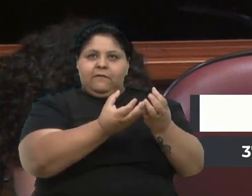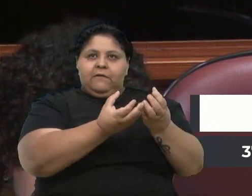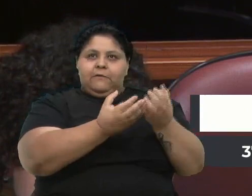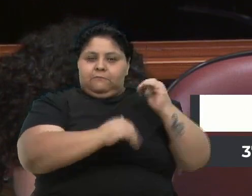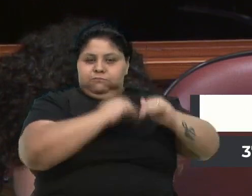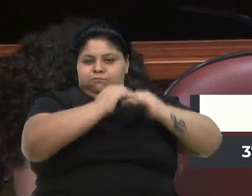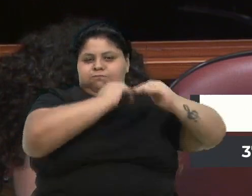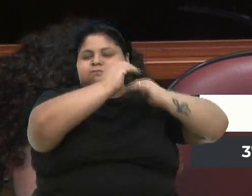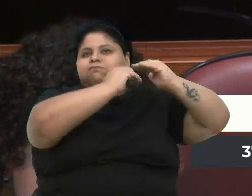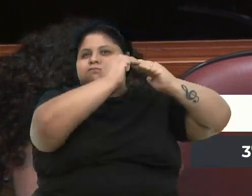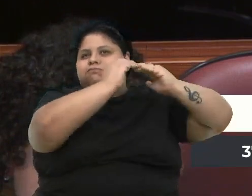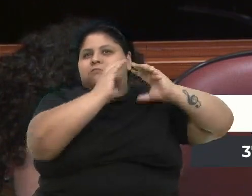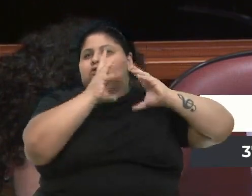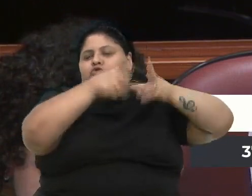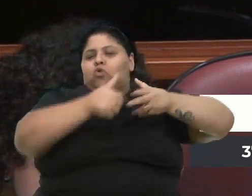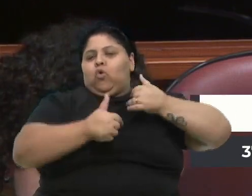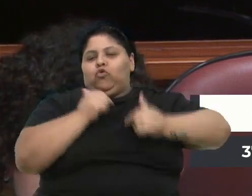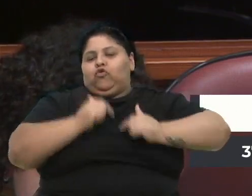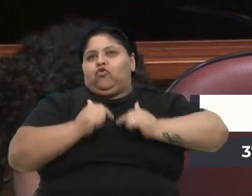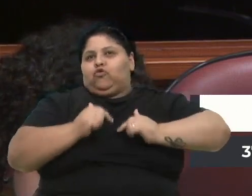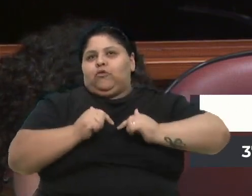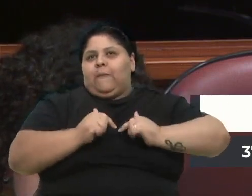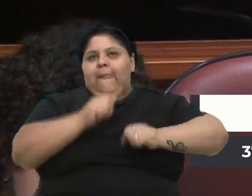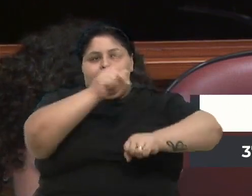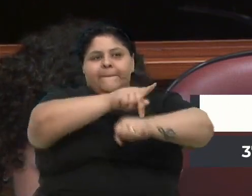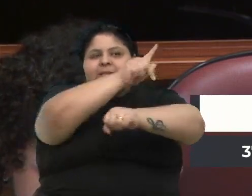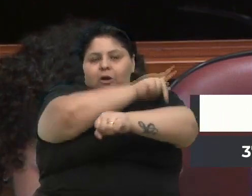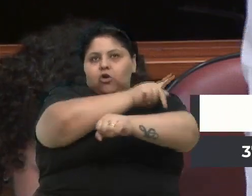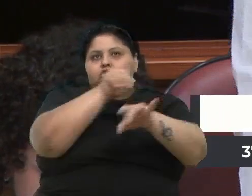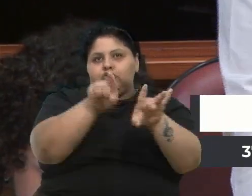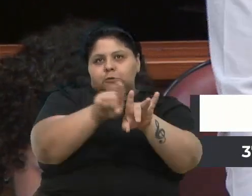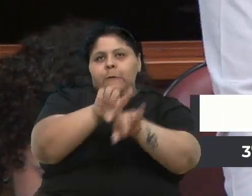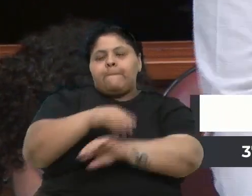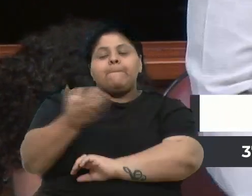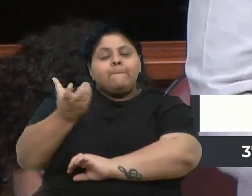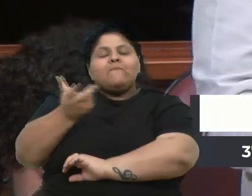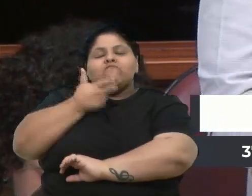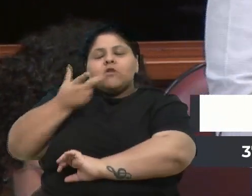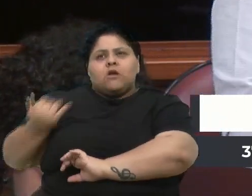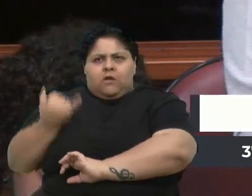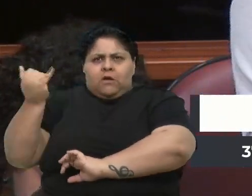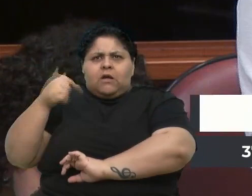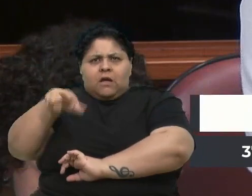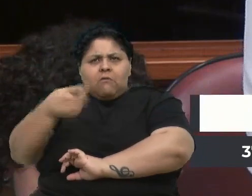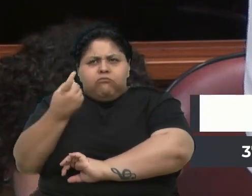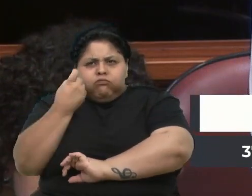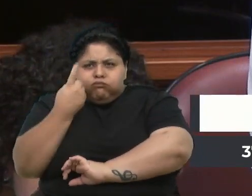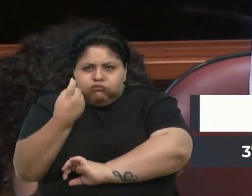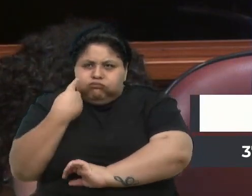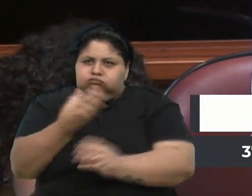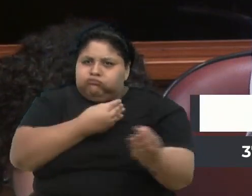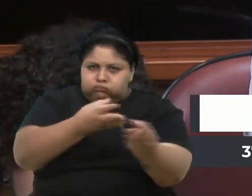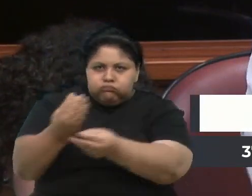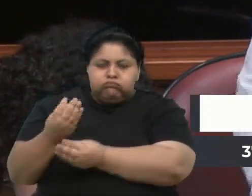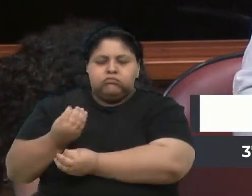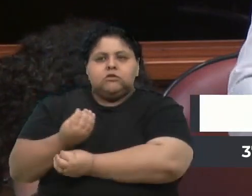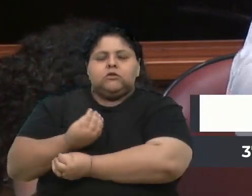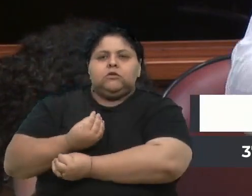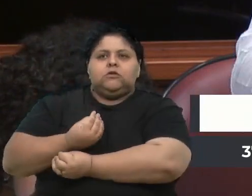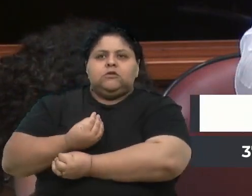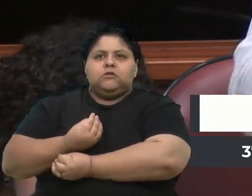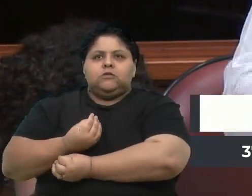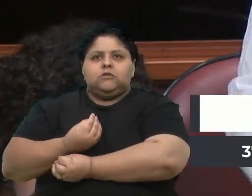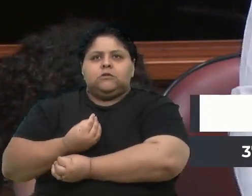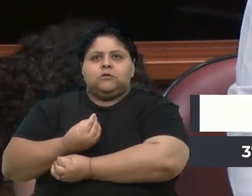desenvolvendo todo um trabalho pedagógico. Então, eu quero dizer que isso é importante, eu até me interessei muito por